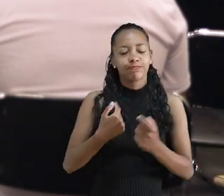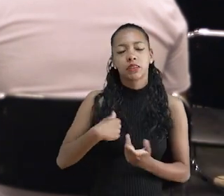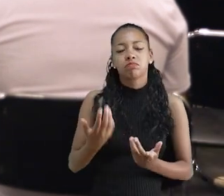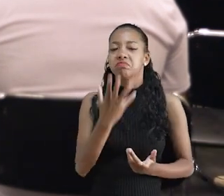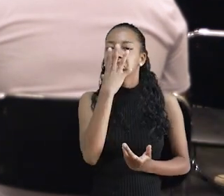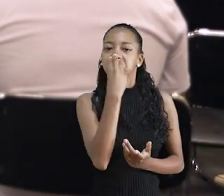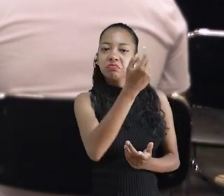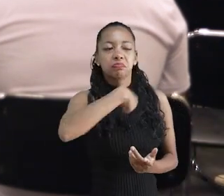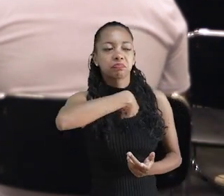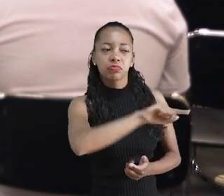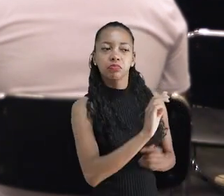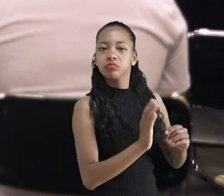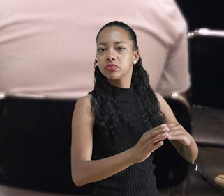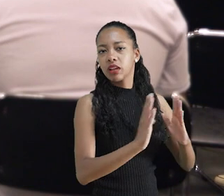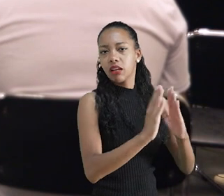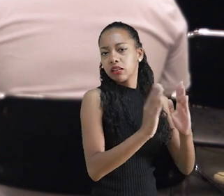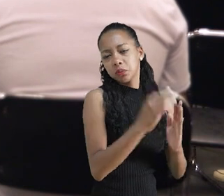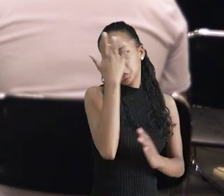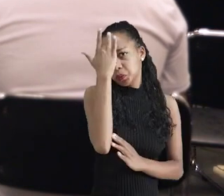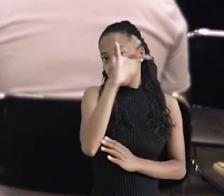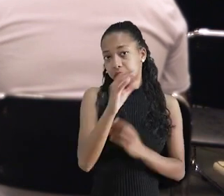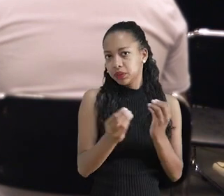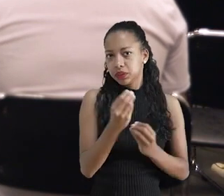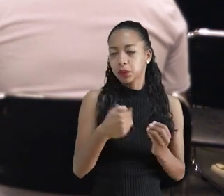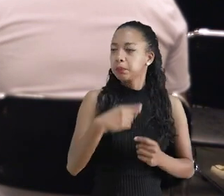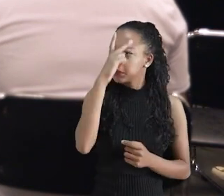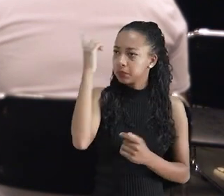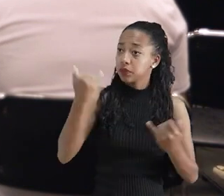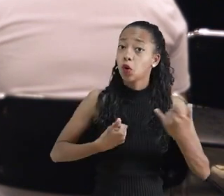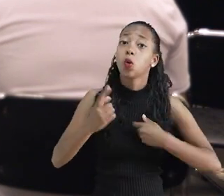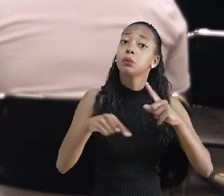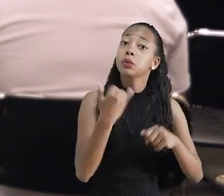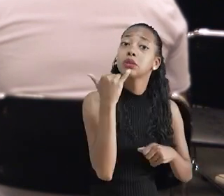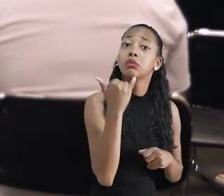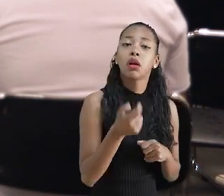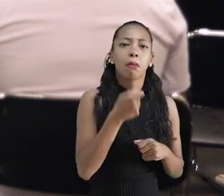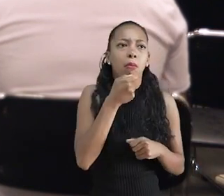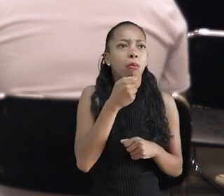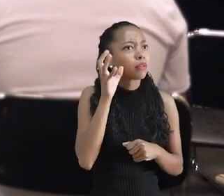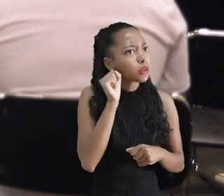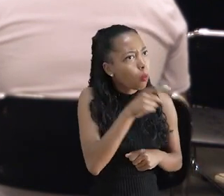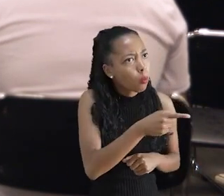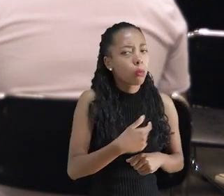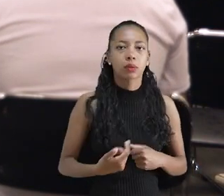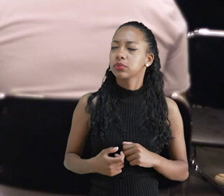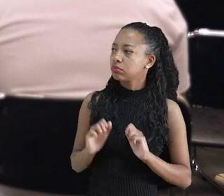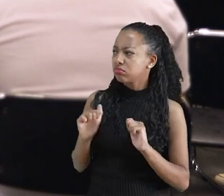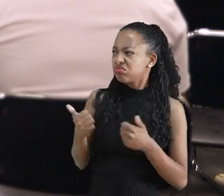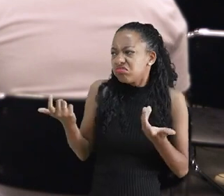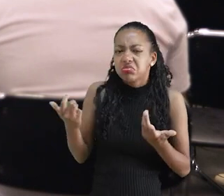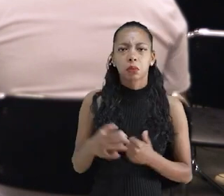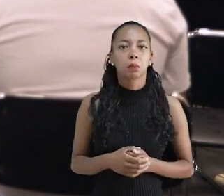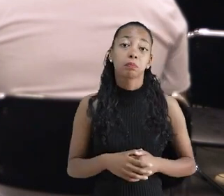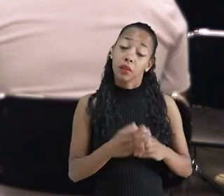Firme para casa já já tava um clima de né olha os áudios e tal at alguma coisa e naquele horário volta do trabalho